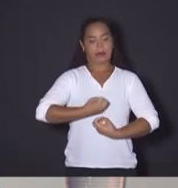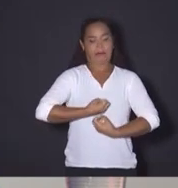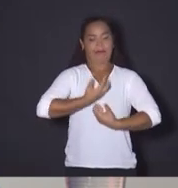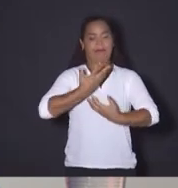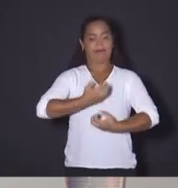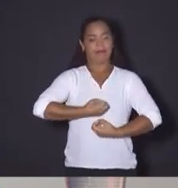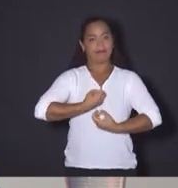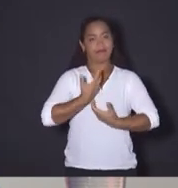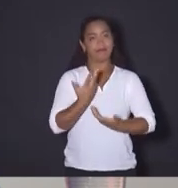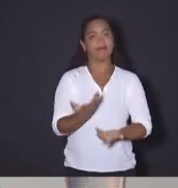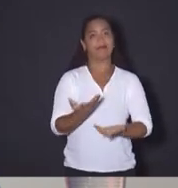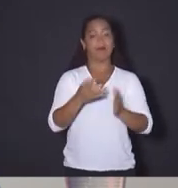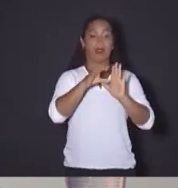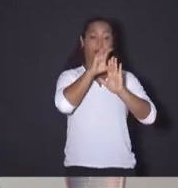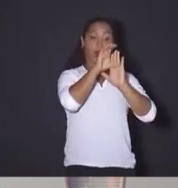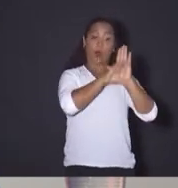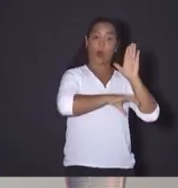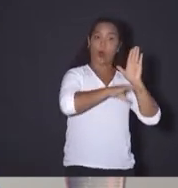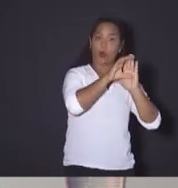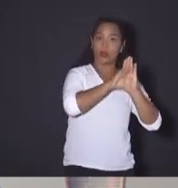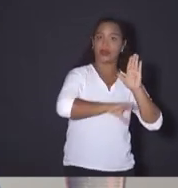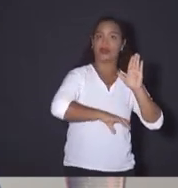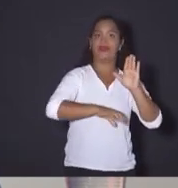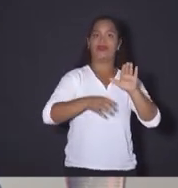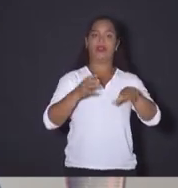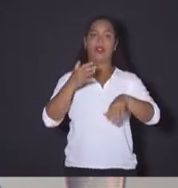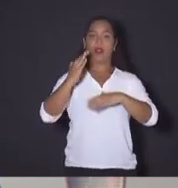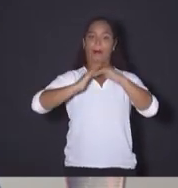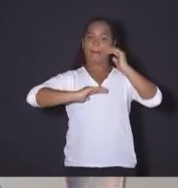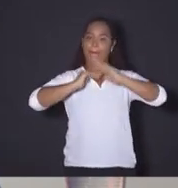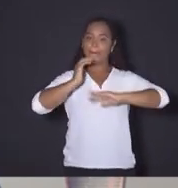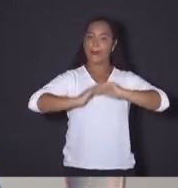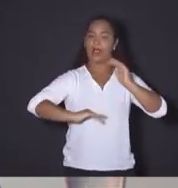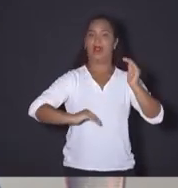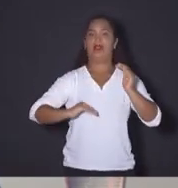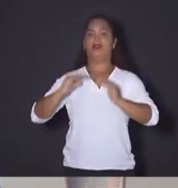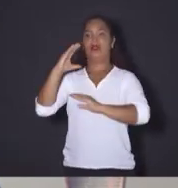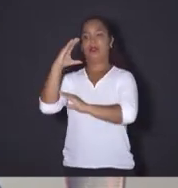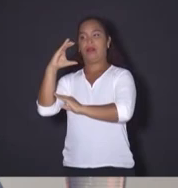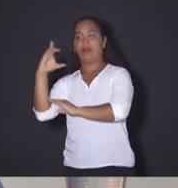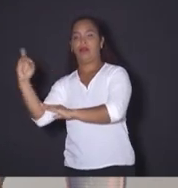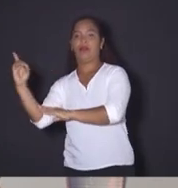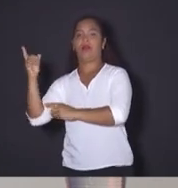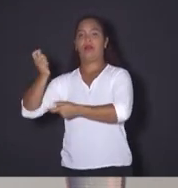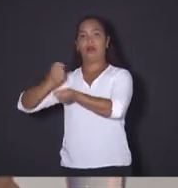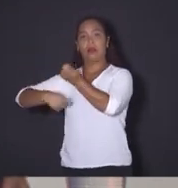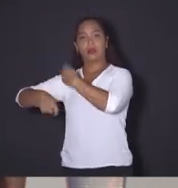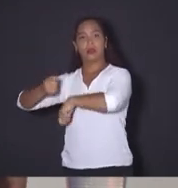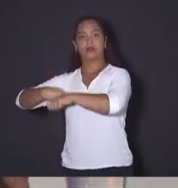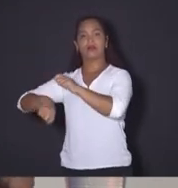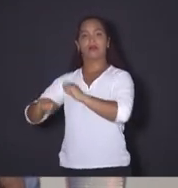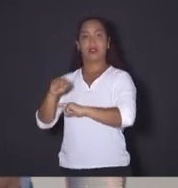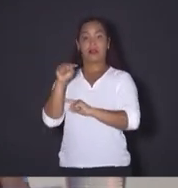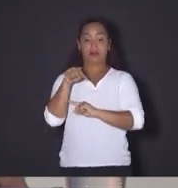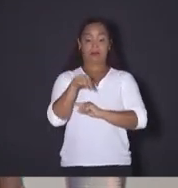implicações no currículo na prática pedagógica e na gestão da instituição educativa é por isso que essa